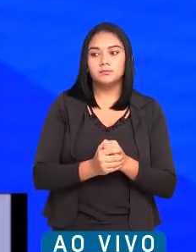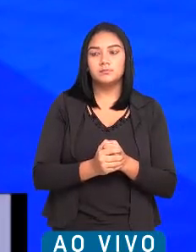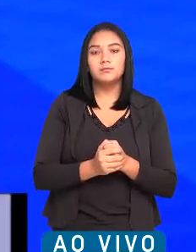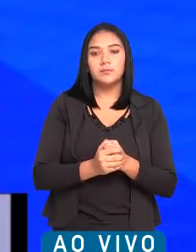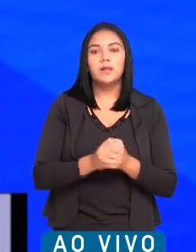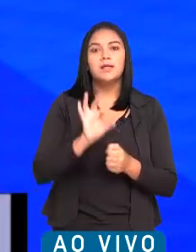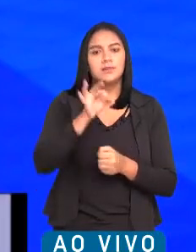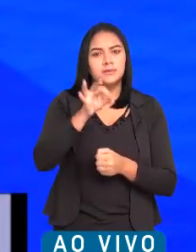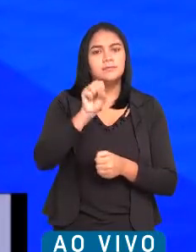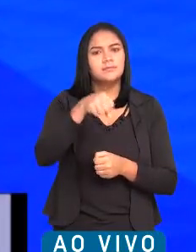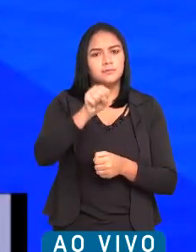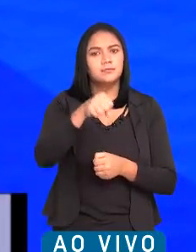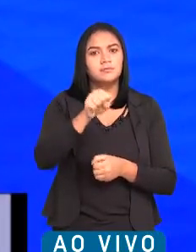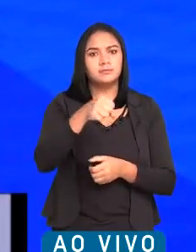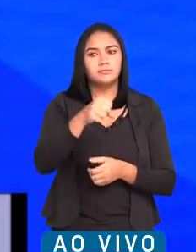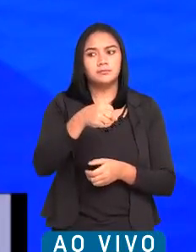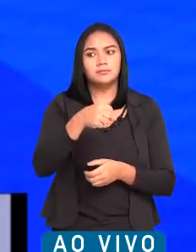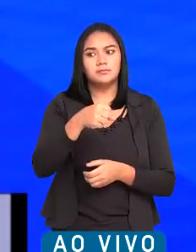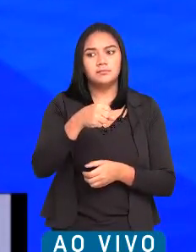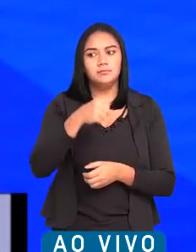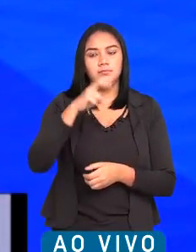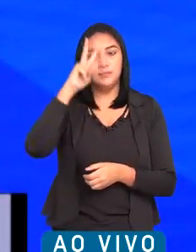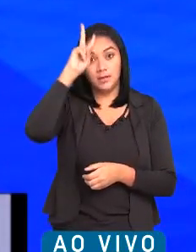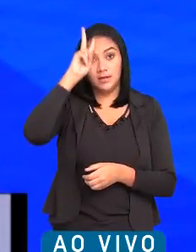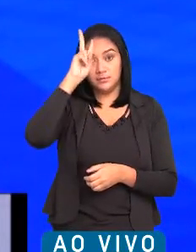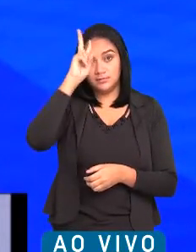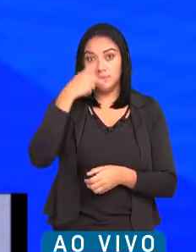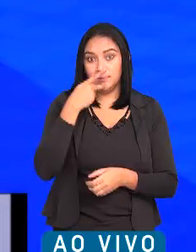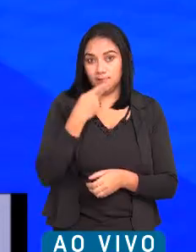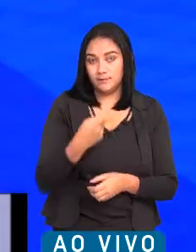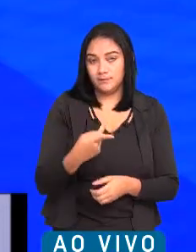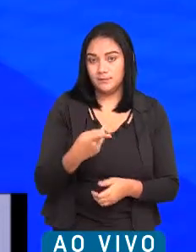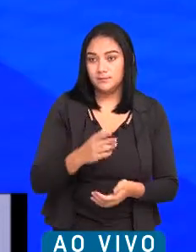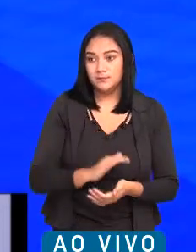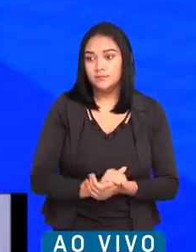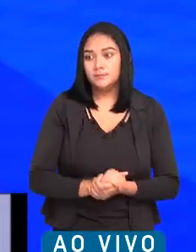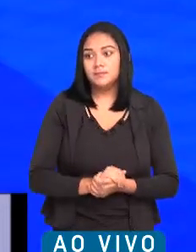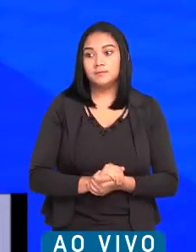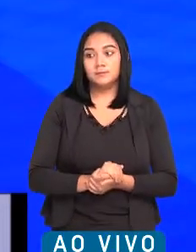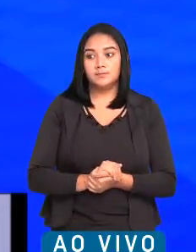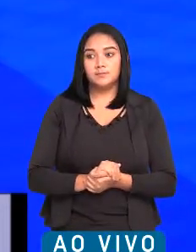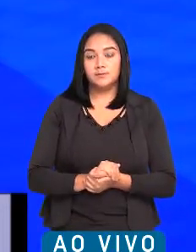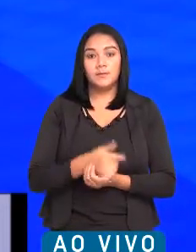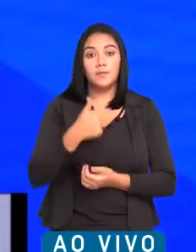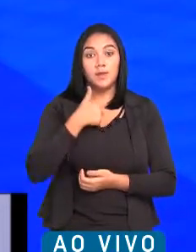dizendo. Agora eu espero que a justiça